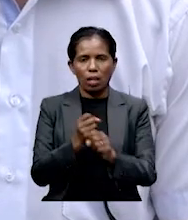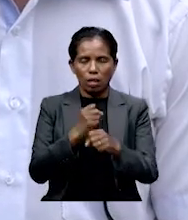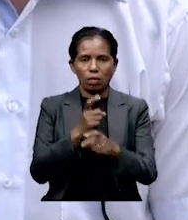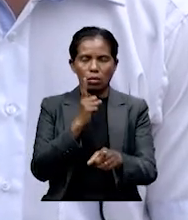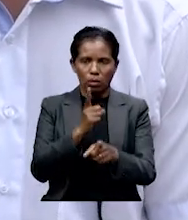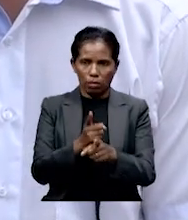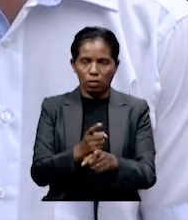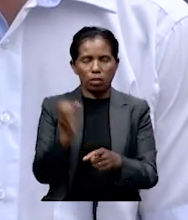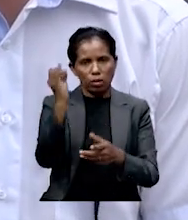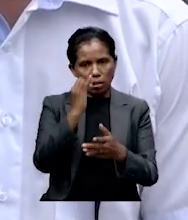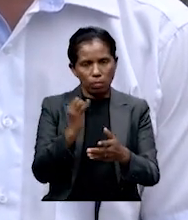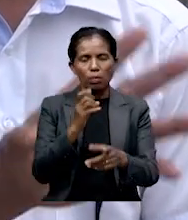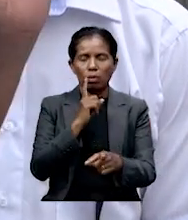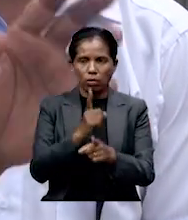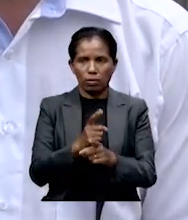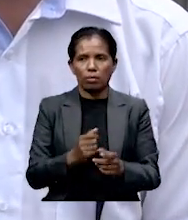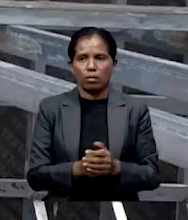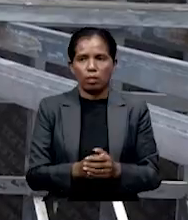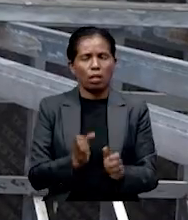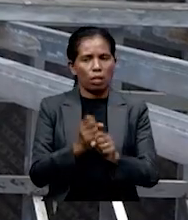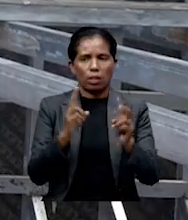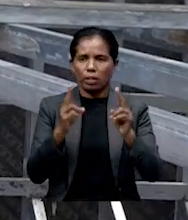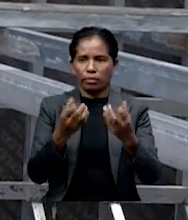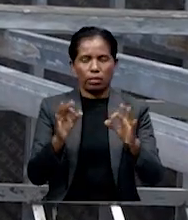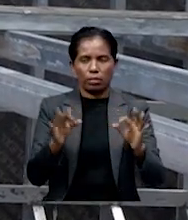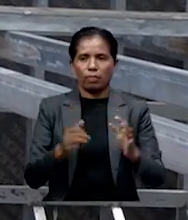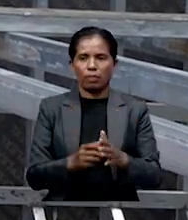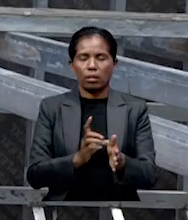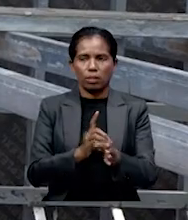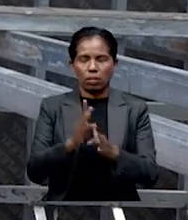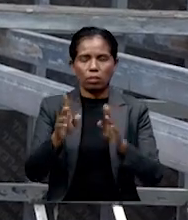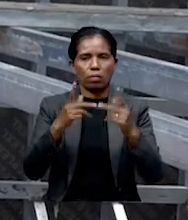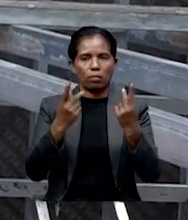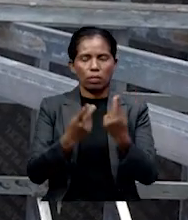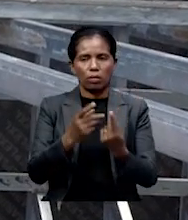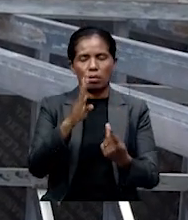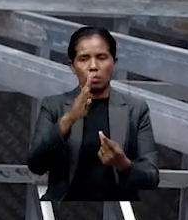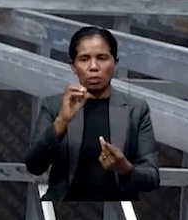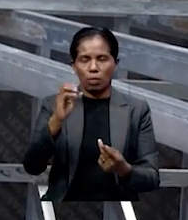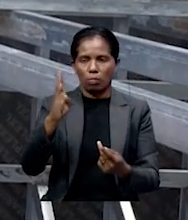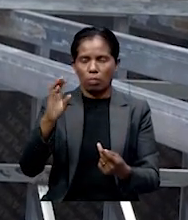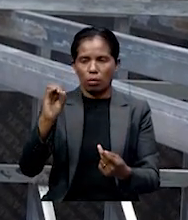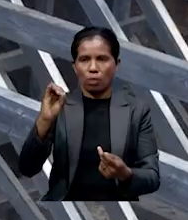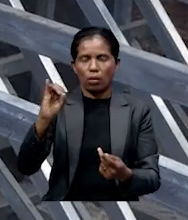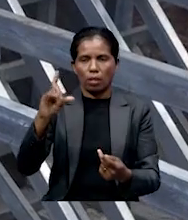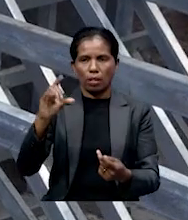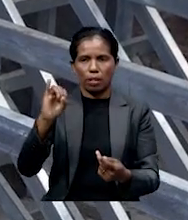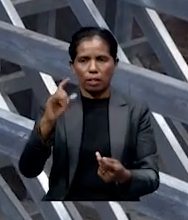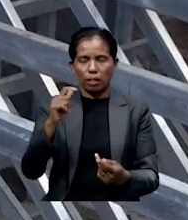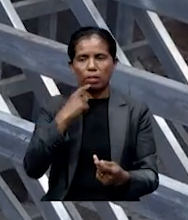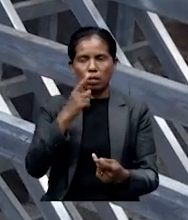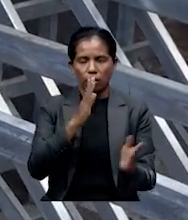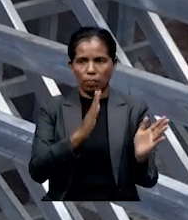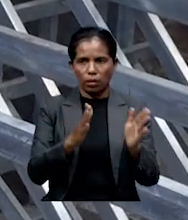los, pada kualitas, saya kan lu flavor itu dia na. Direktur kompanya Bobolite Carlito Salvador Pereira HTT